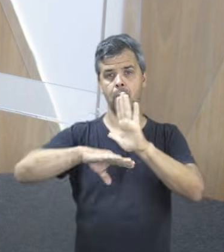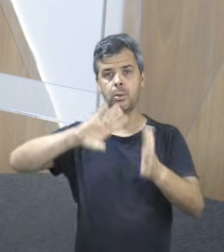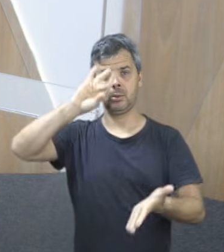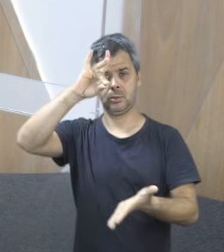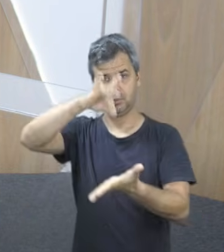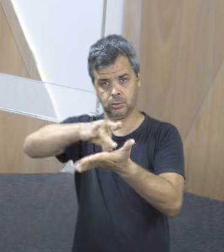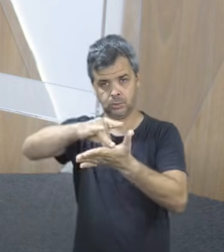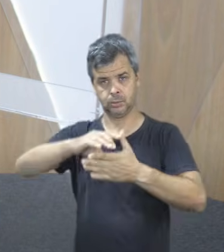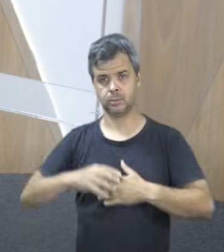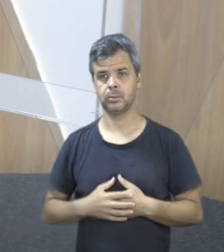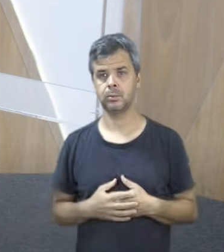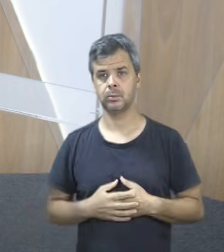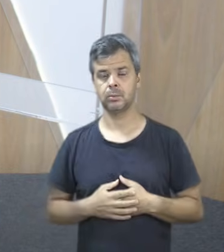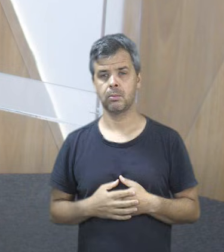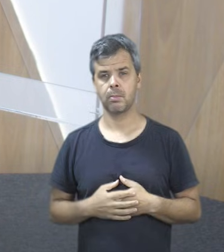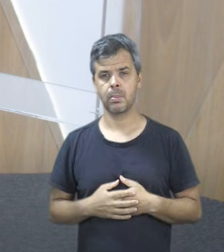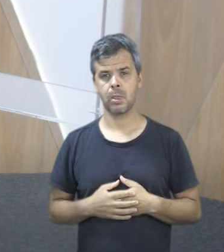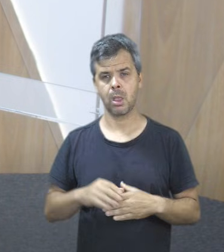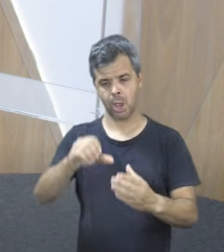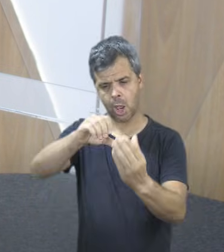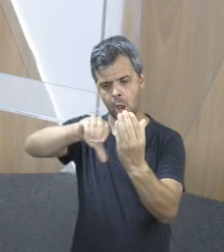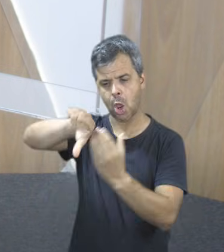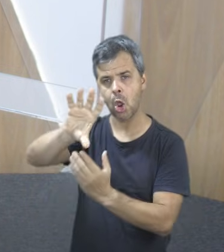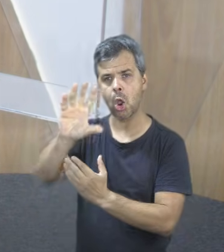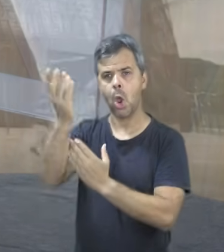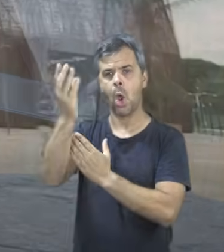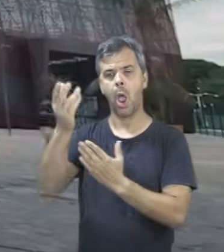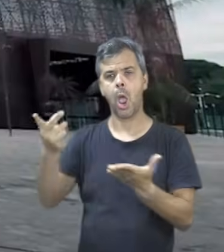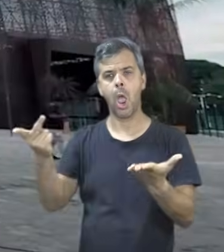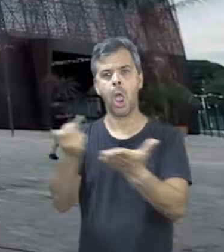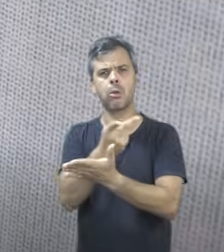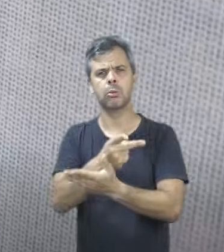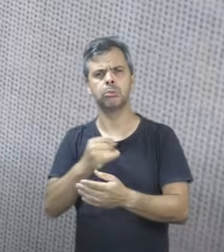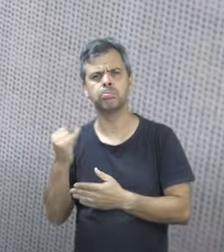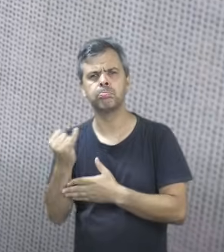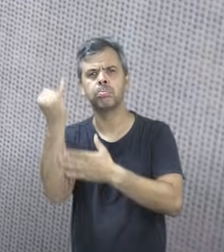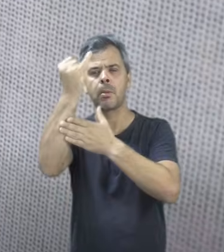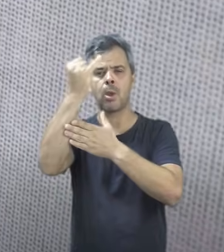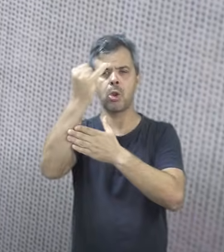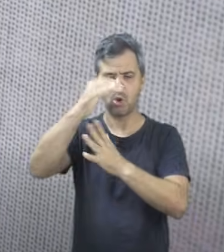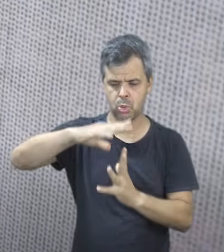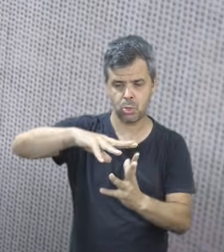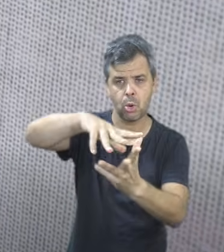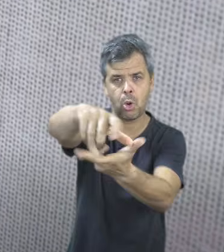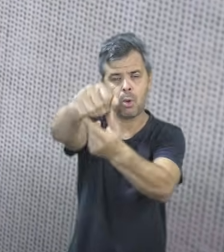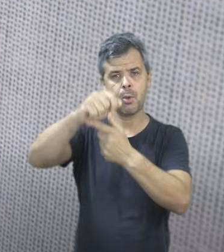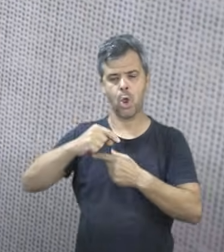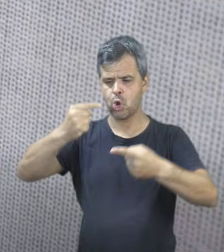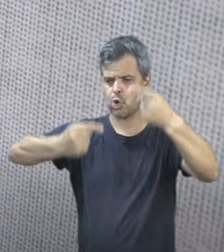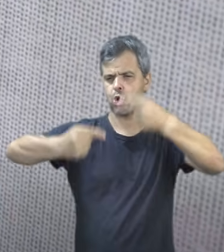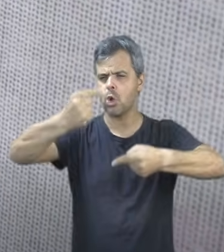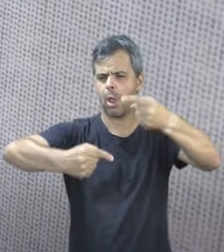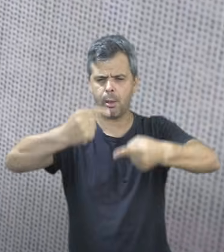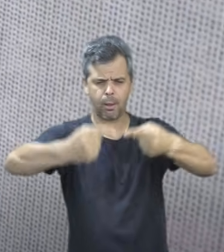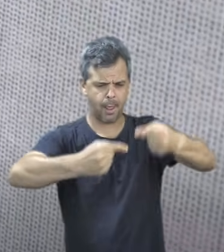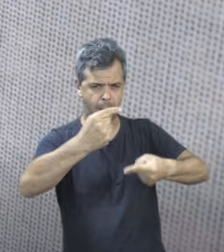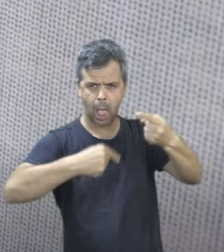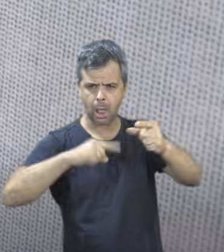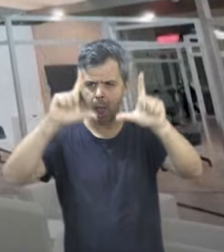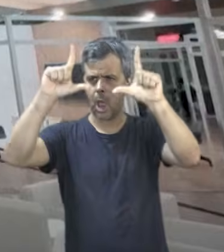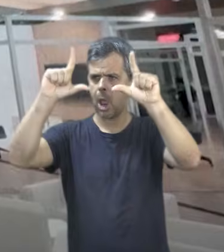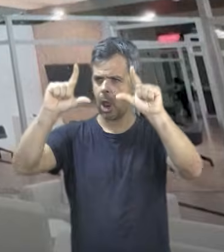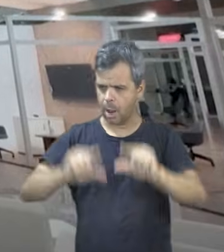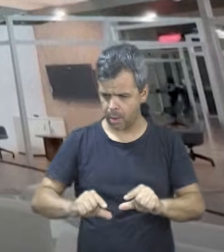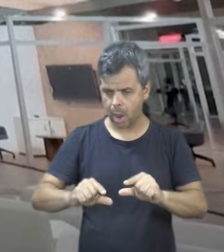oficial. A COP30 acontece em um momento decisivo para o planeta. As discussões giram em torno da redução